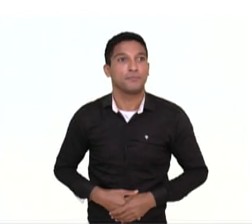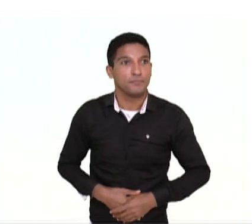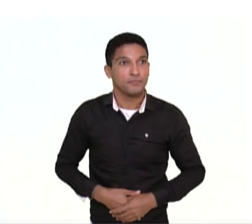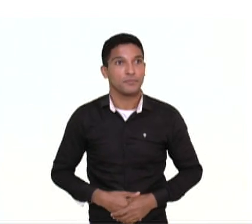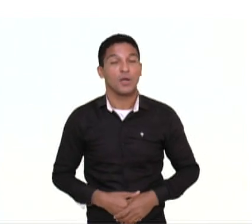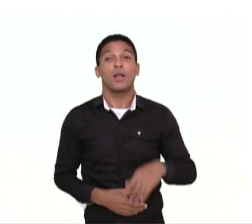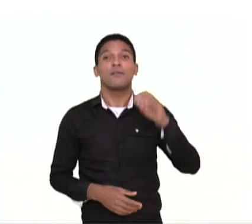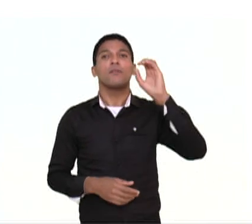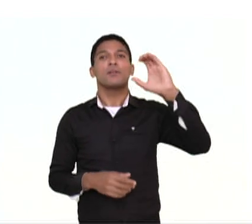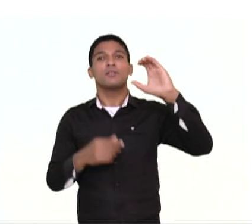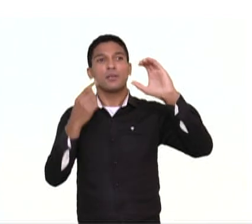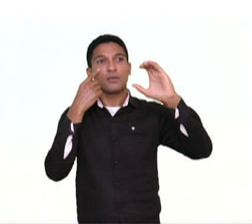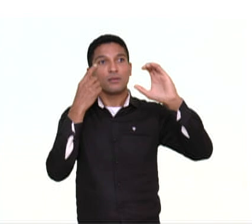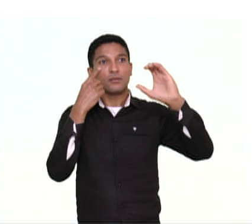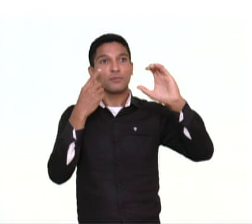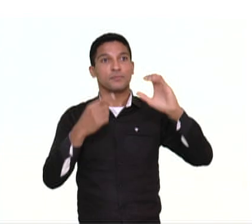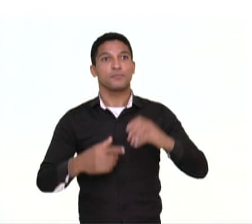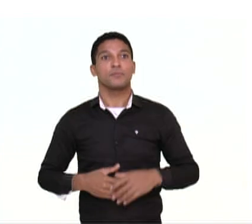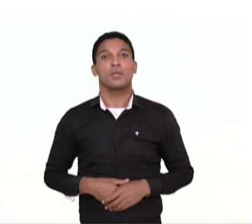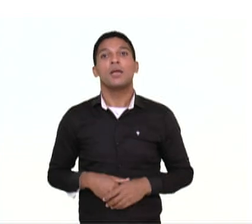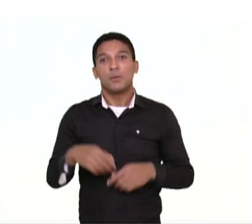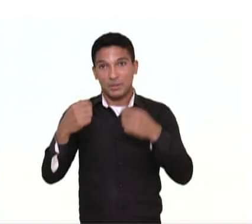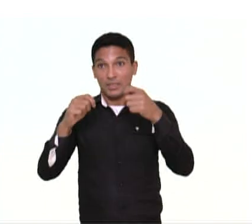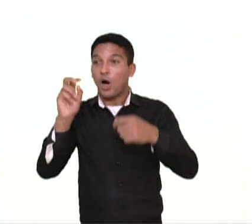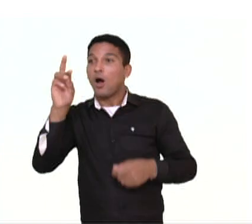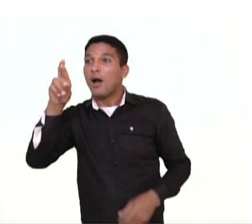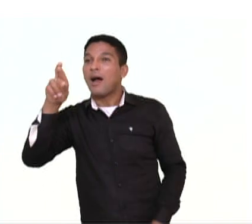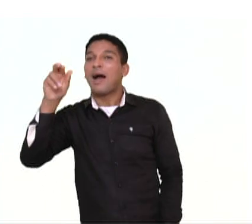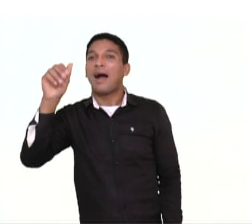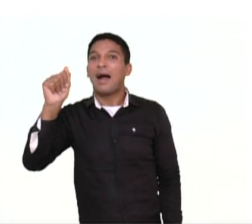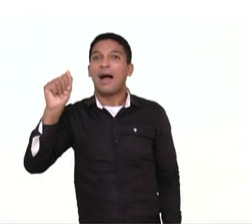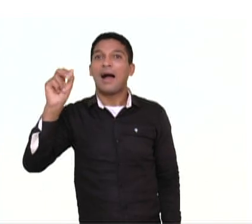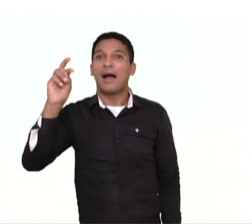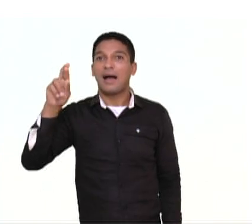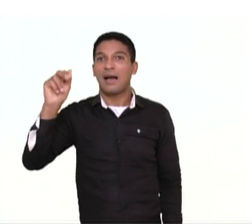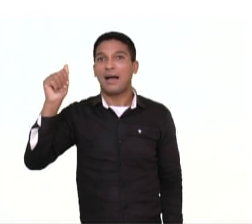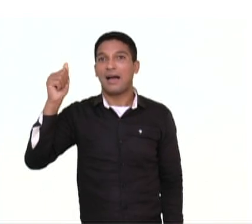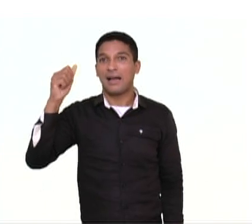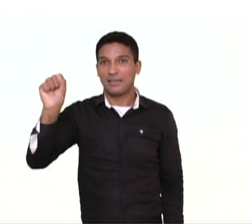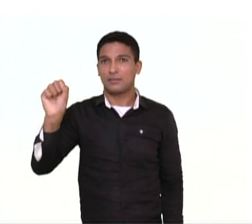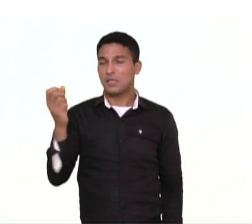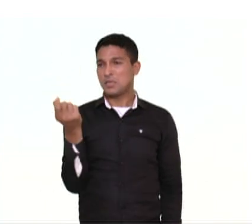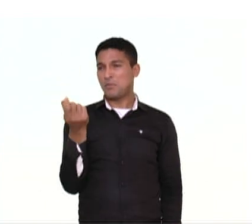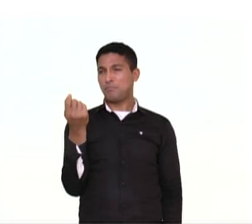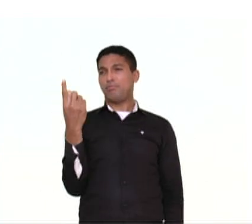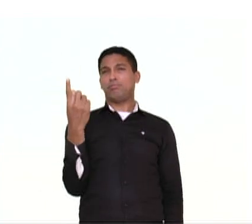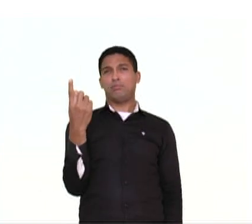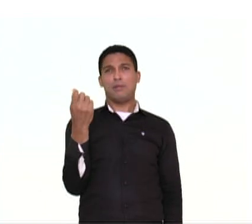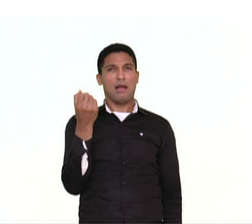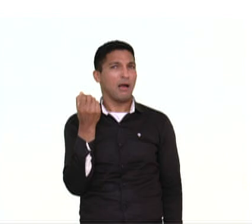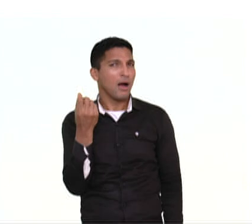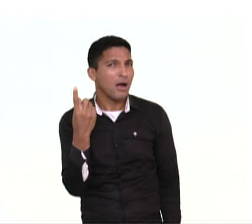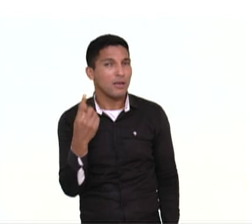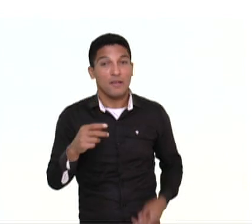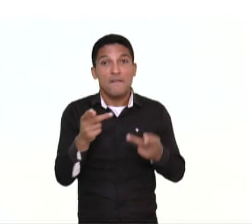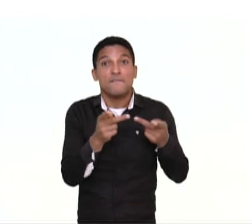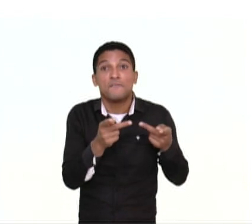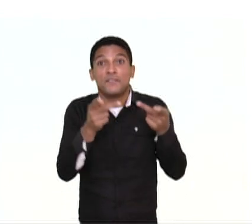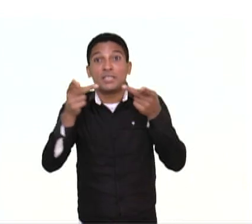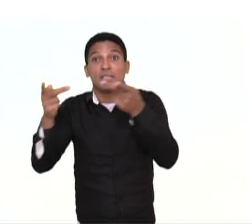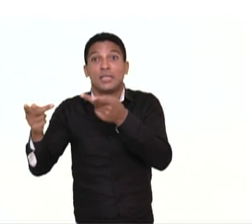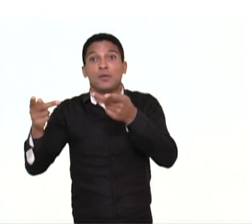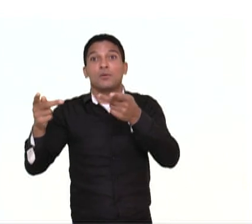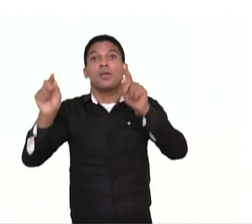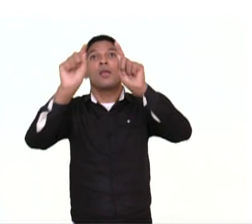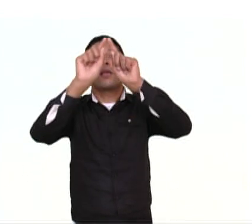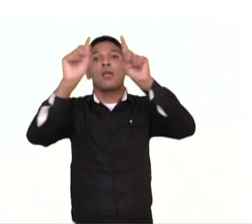raras. Pessoal, aqui teria que ser ou raros, para concordar com os dois, ou ainda, se fosse somente quadro,